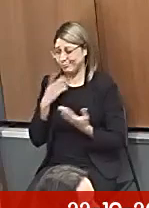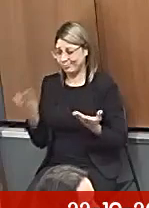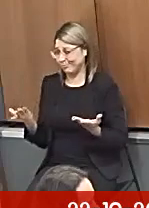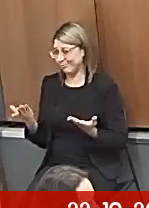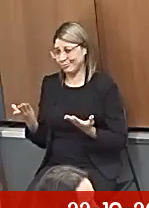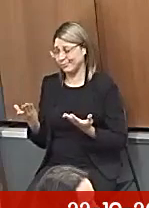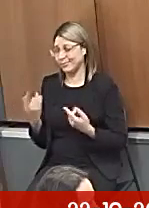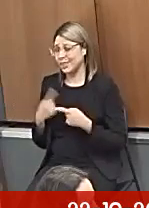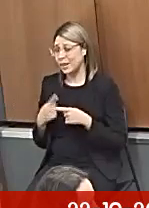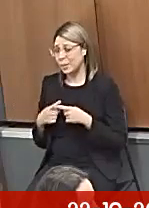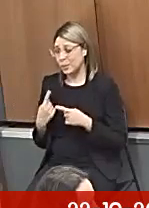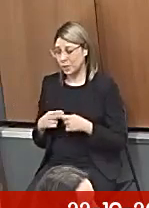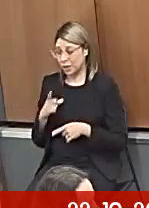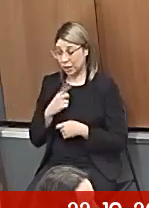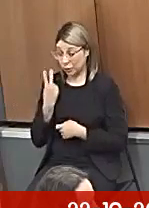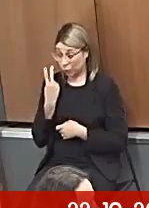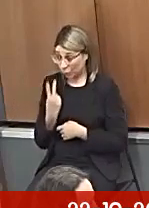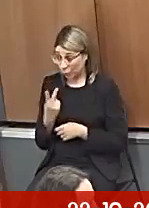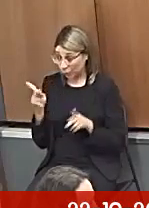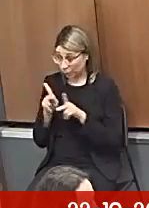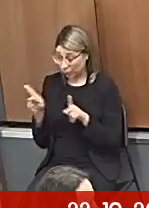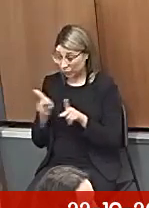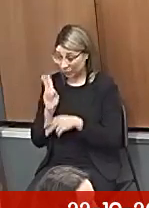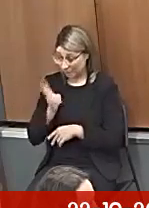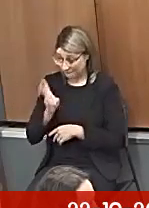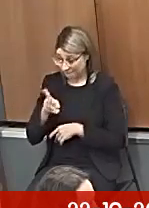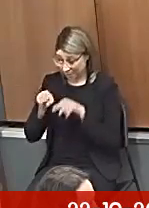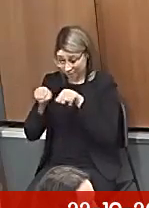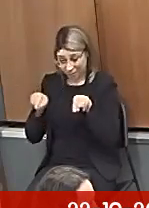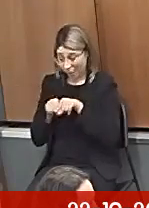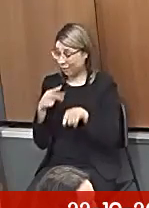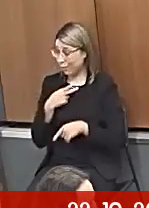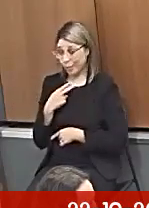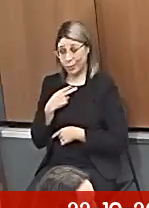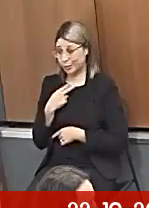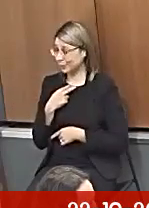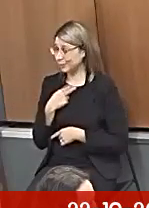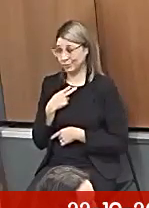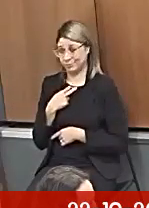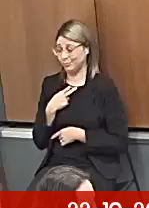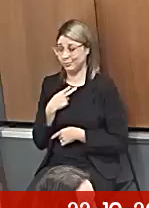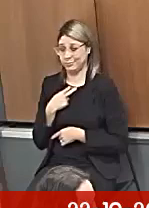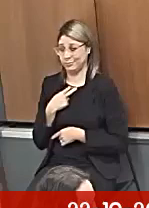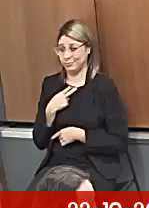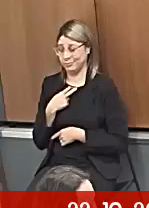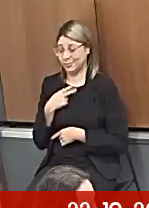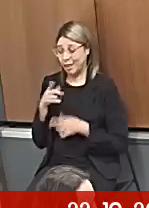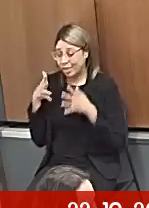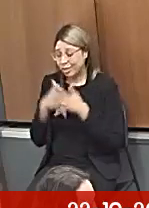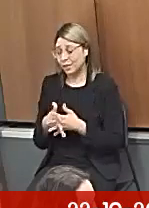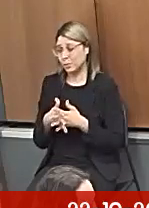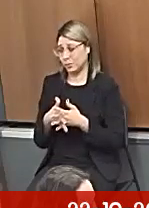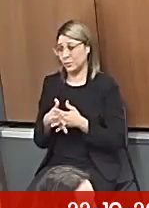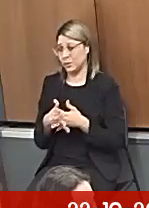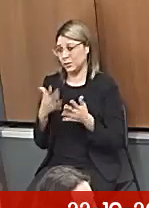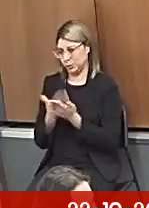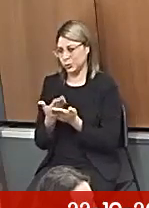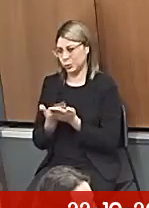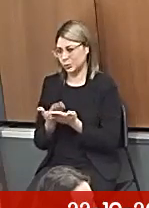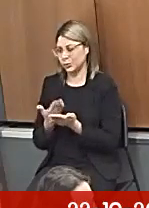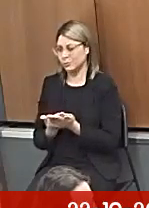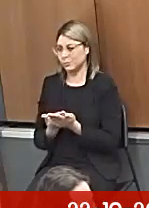não pode ter dois professores na mesma sala de aula. Isso atrapalha a